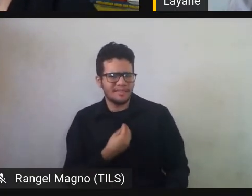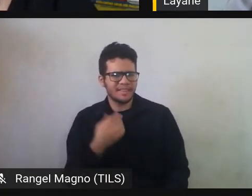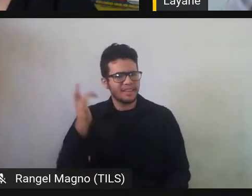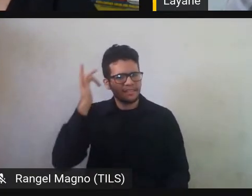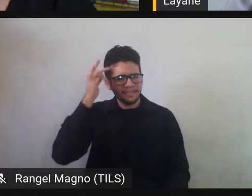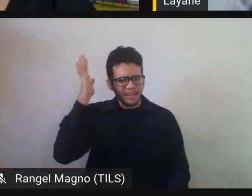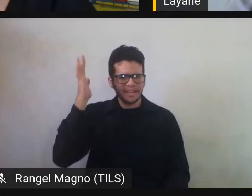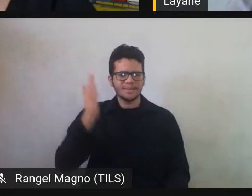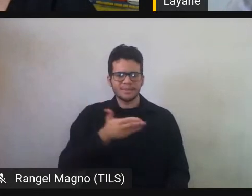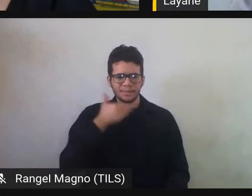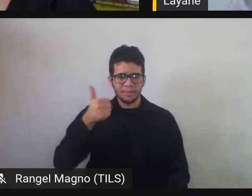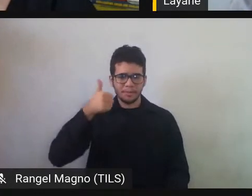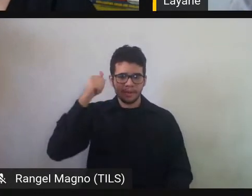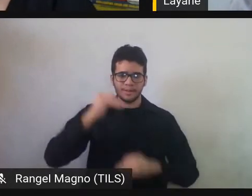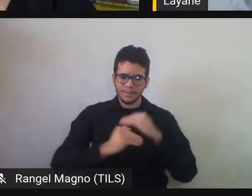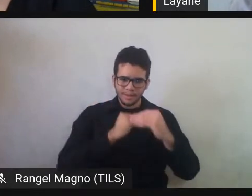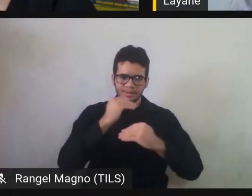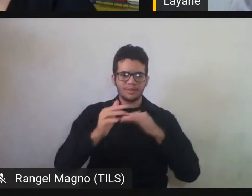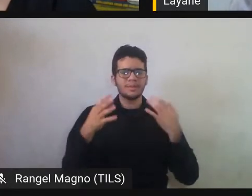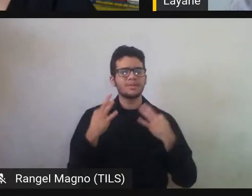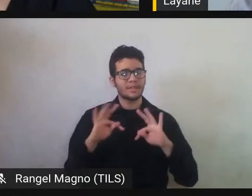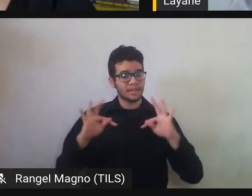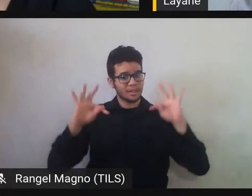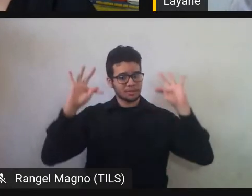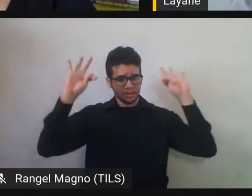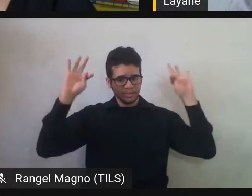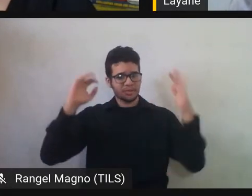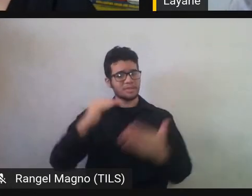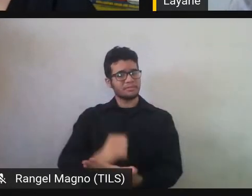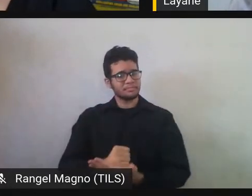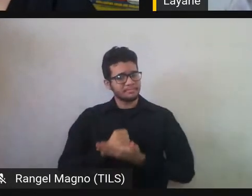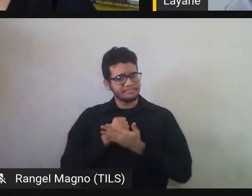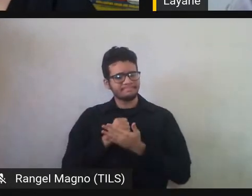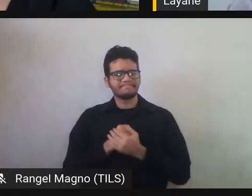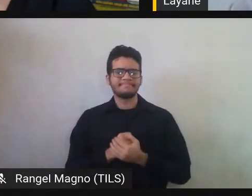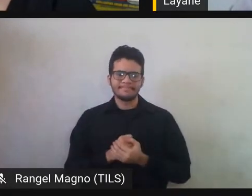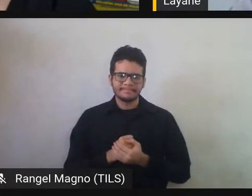momento ainda não temos isso estamos à espera